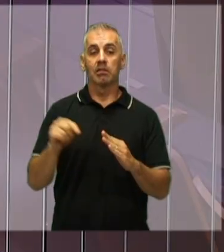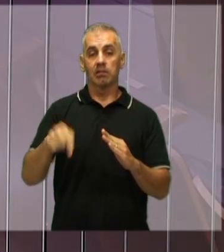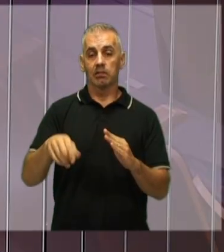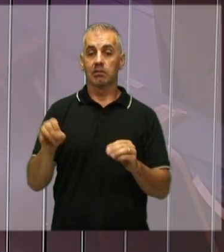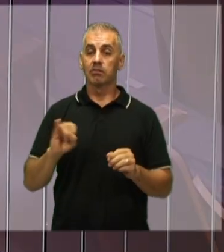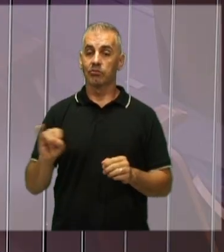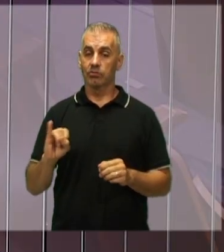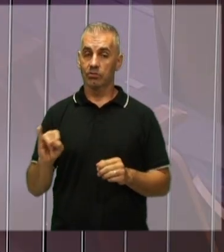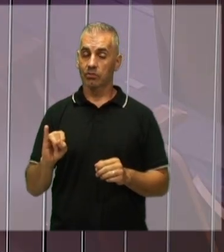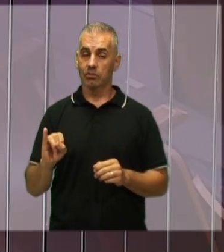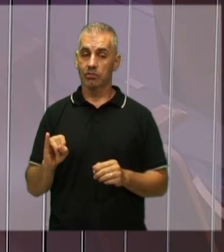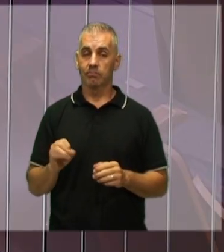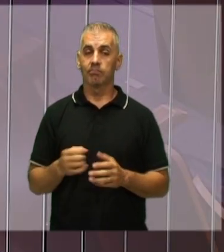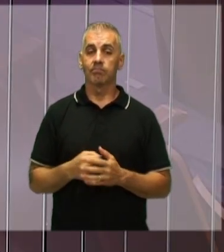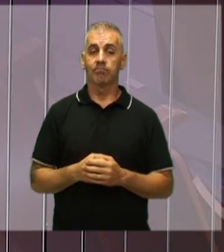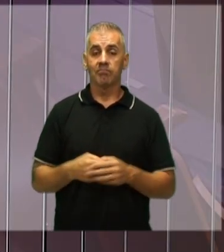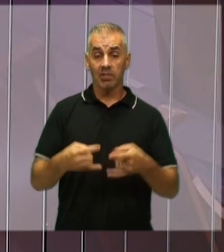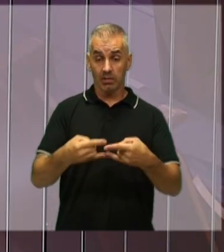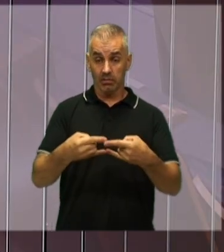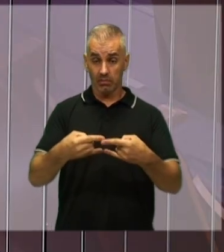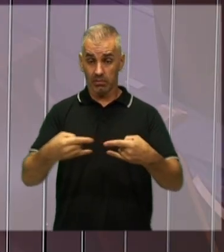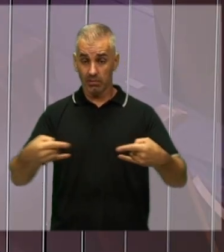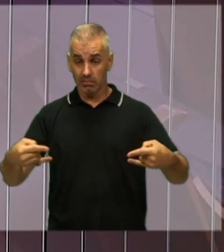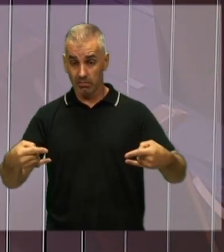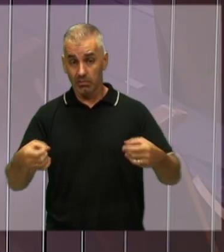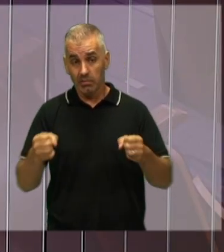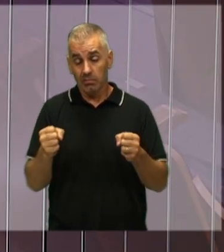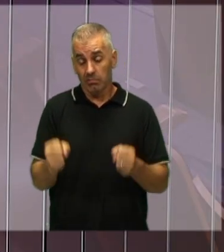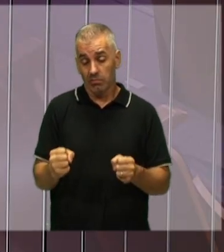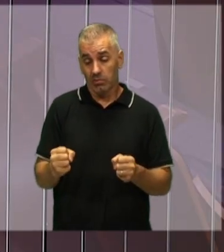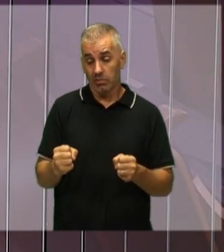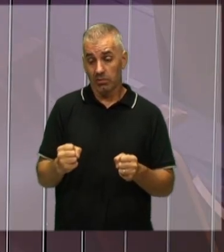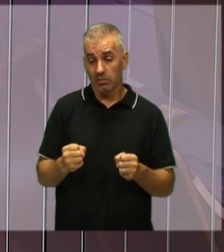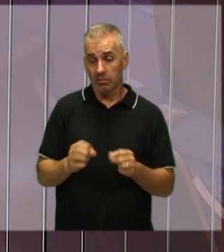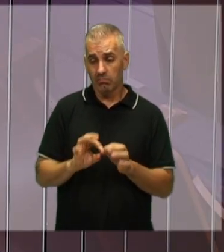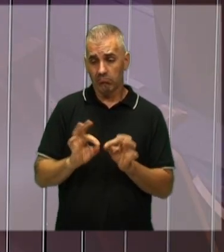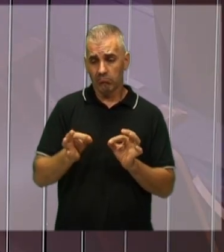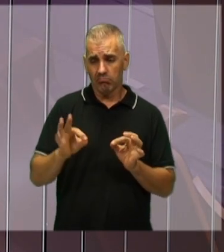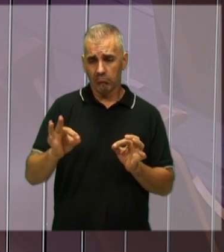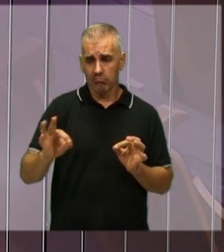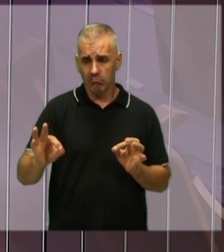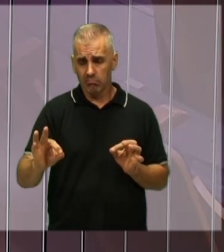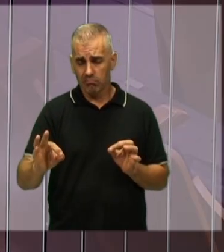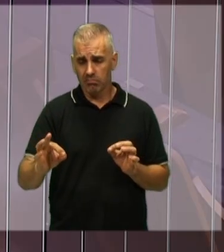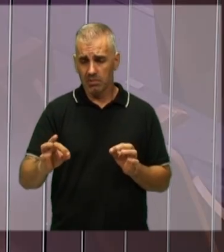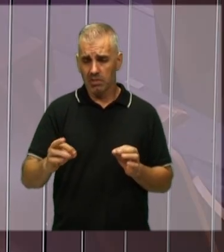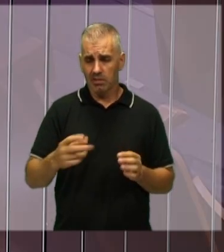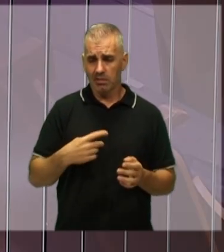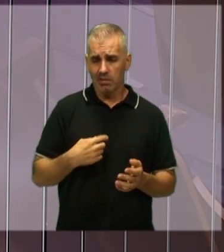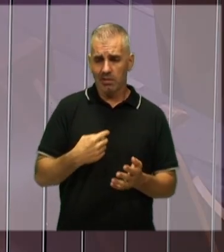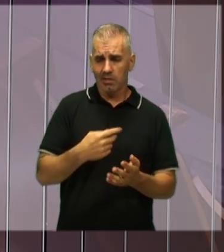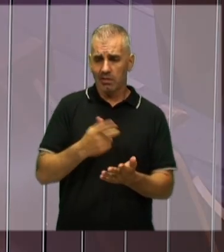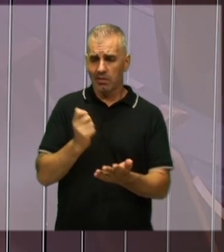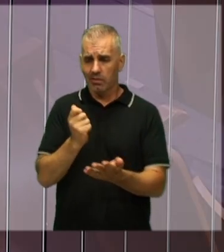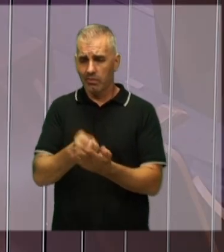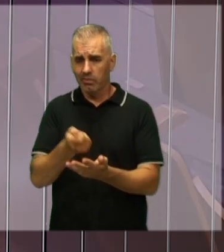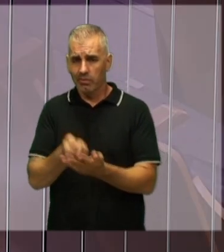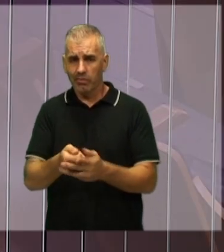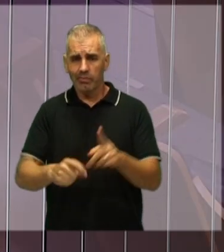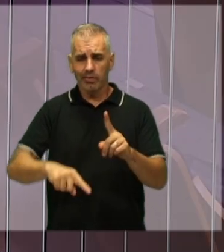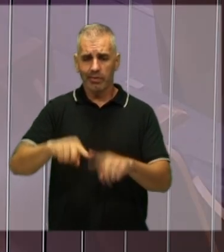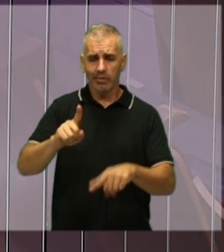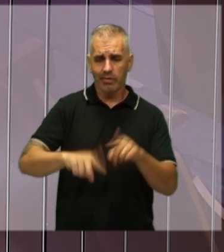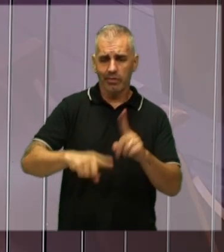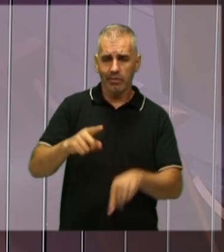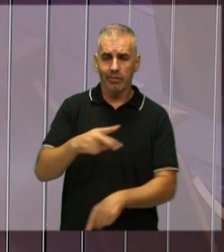voucher também pode futuramente se estender a outros tipos de compra do material, uniforme